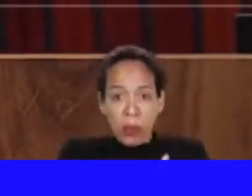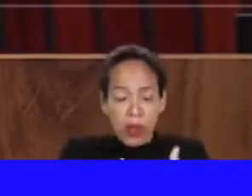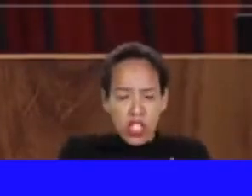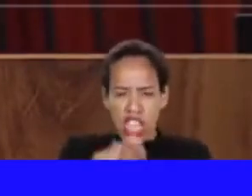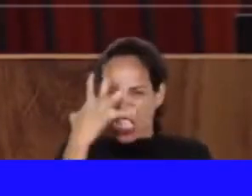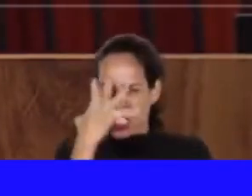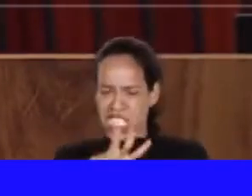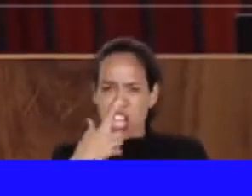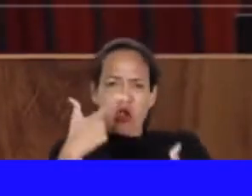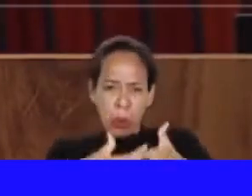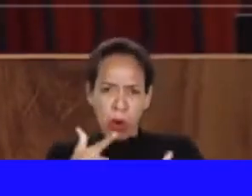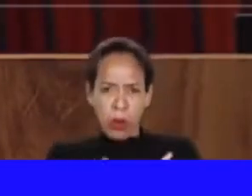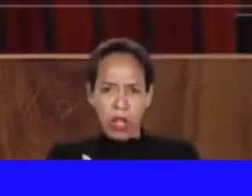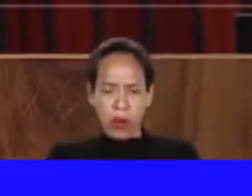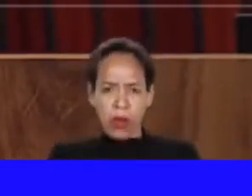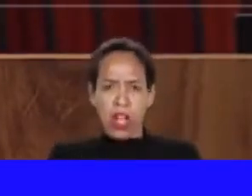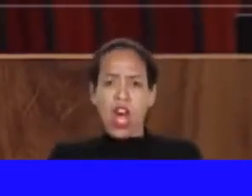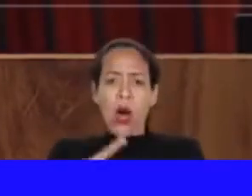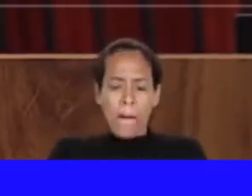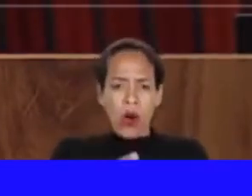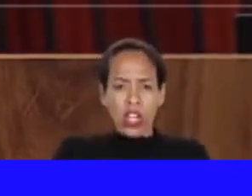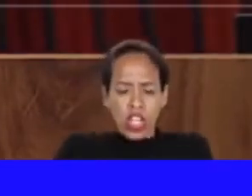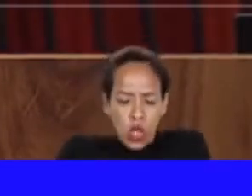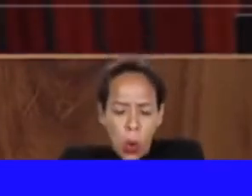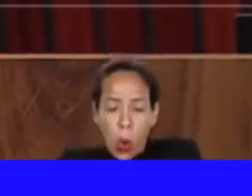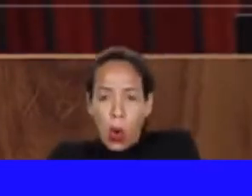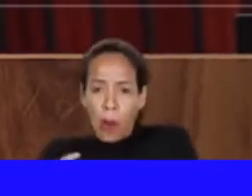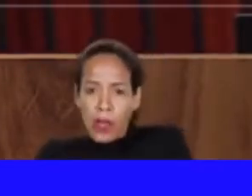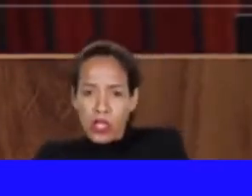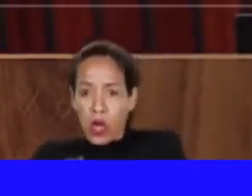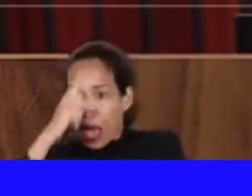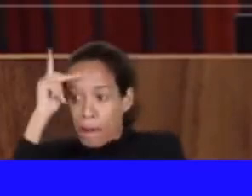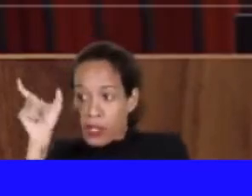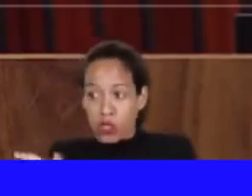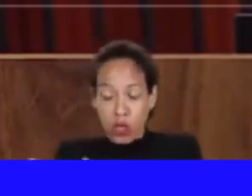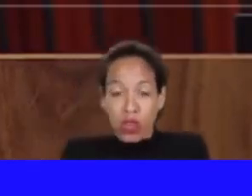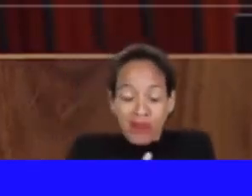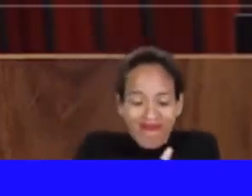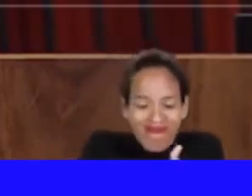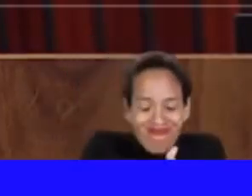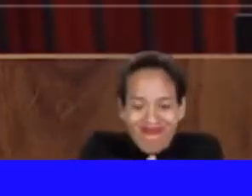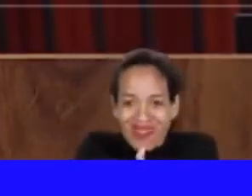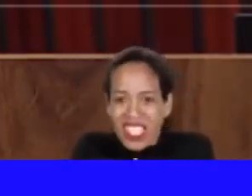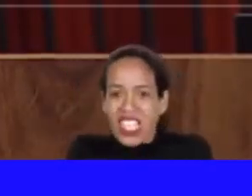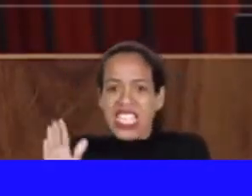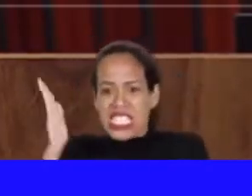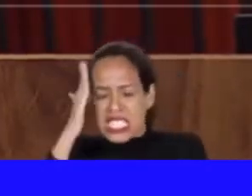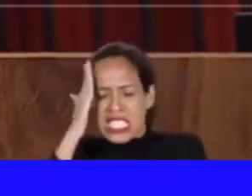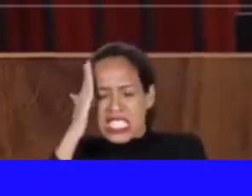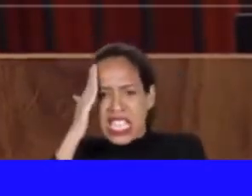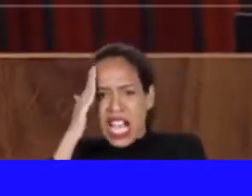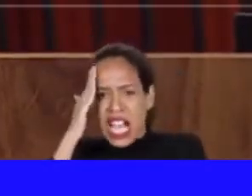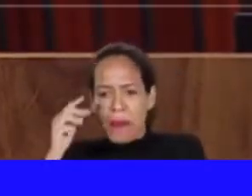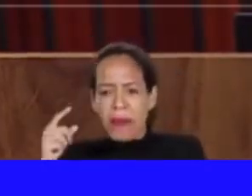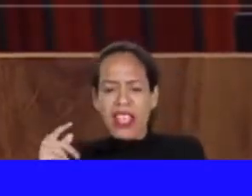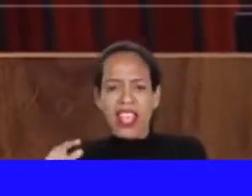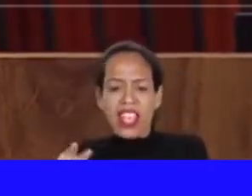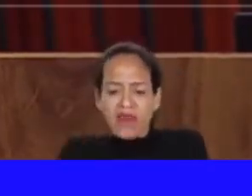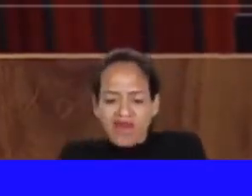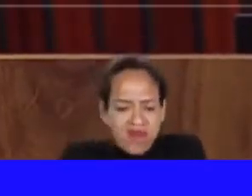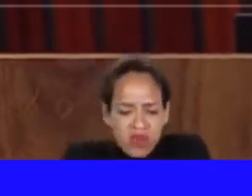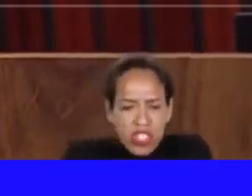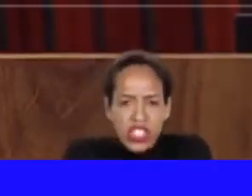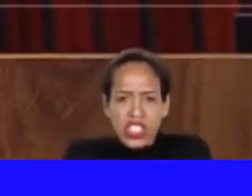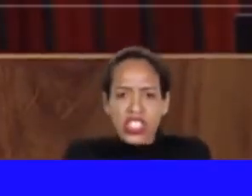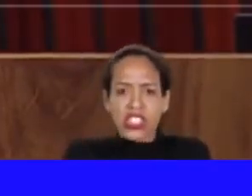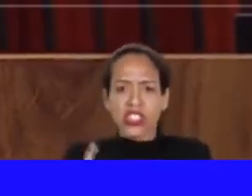da conduta. Isso porque, desde a inicial, o autor alega que os investigados tinham como estratégia político-eleitoral